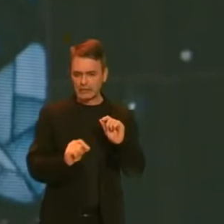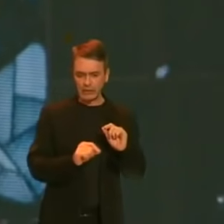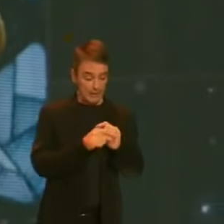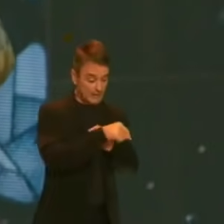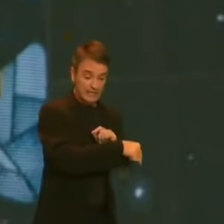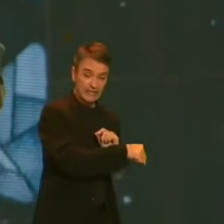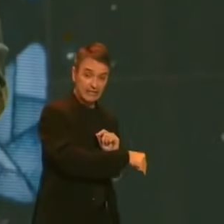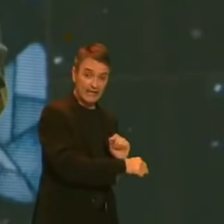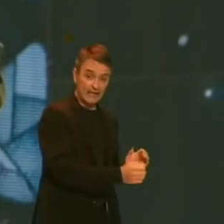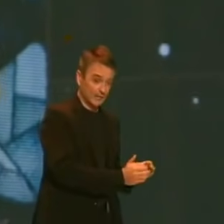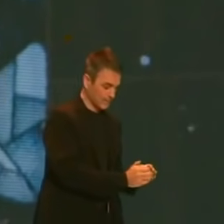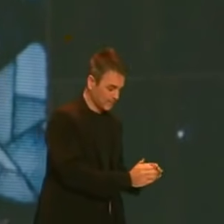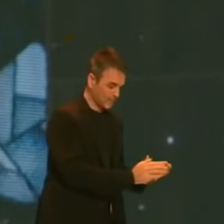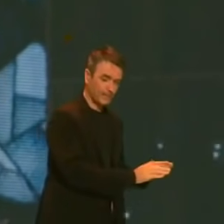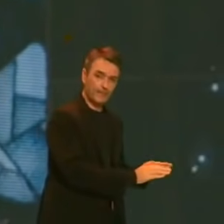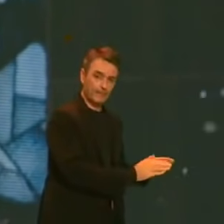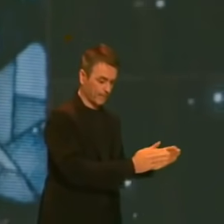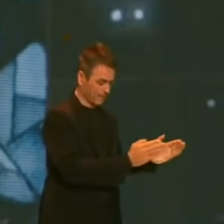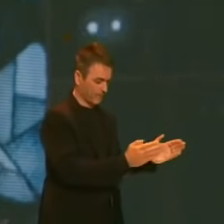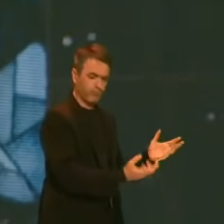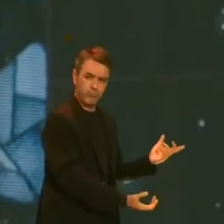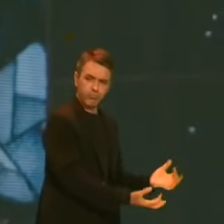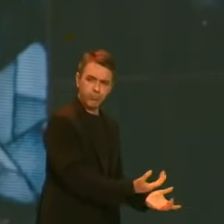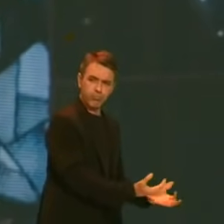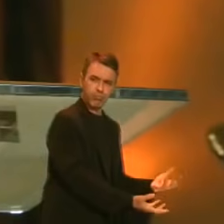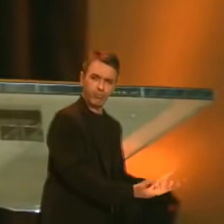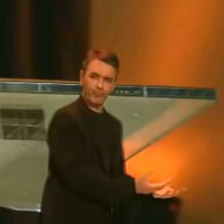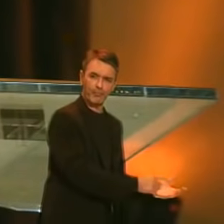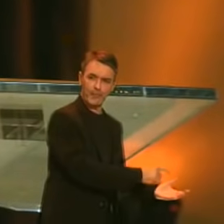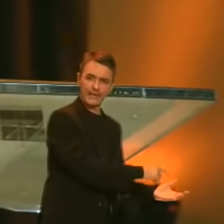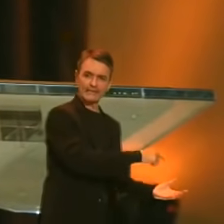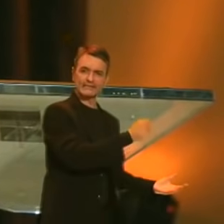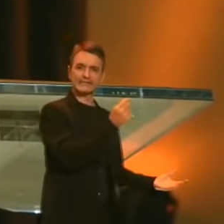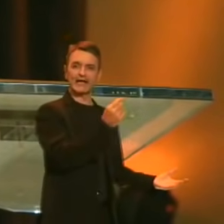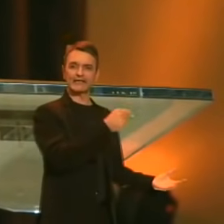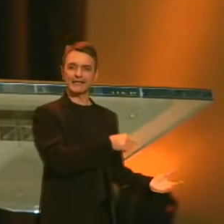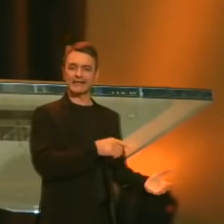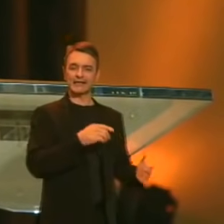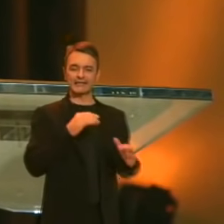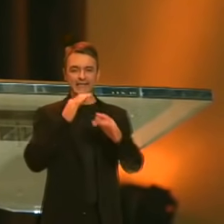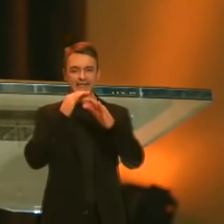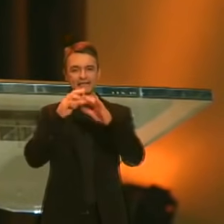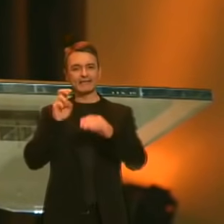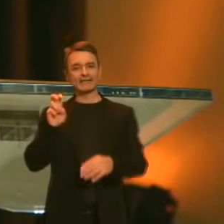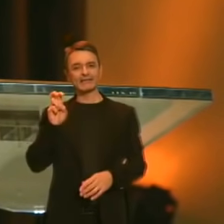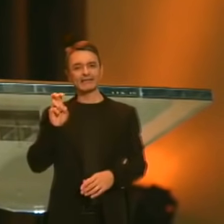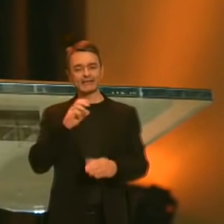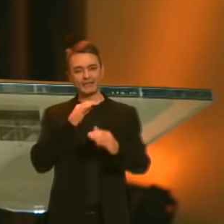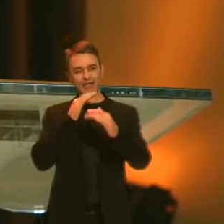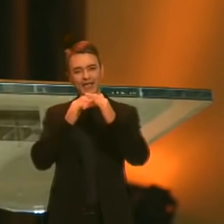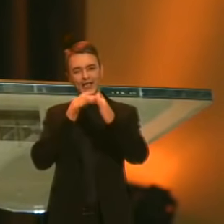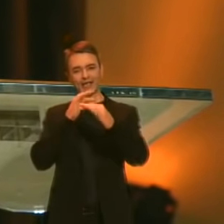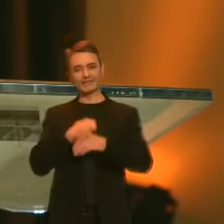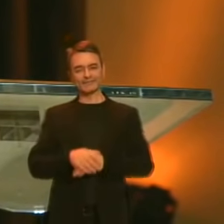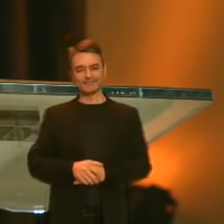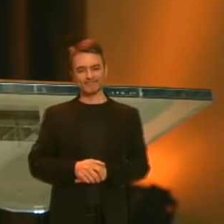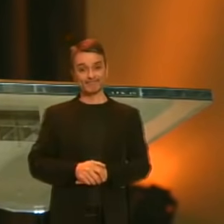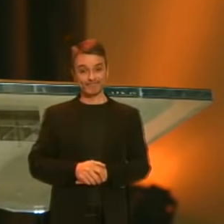desse abismo, desse lugar que está aqui na quinta trombeta. Está